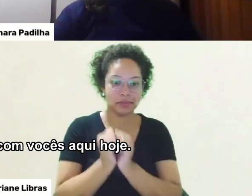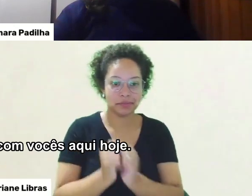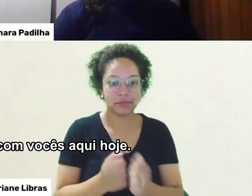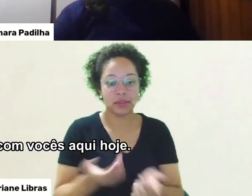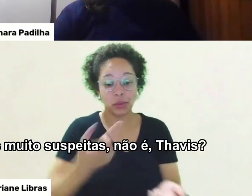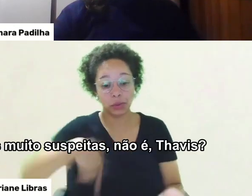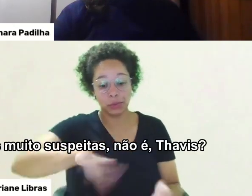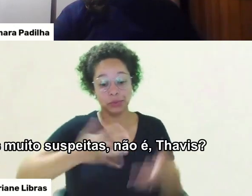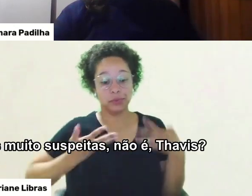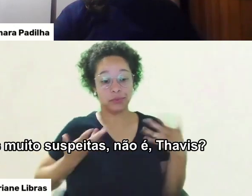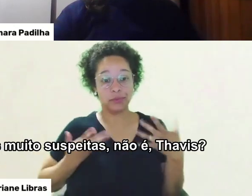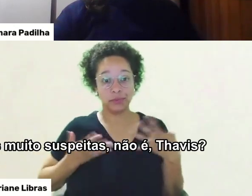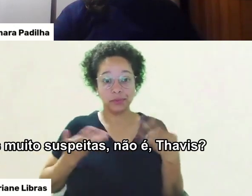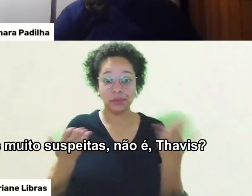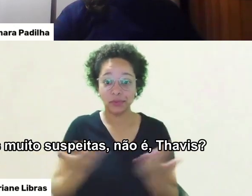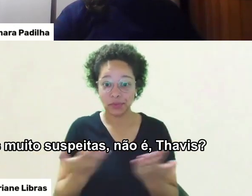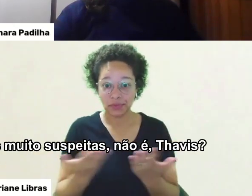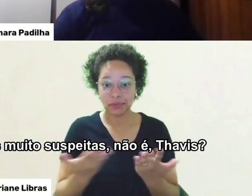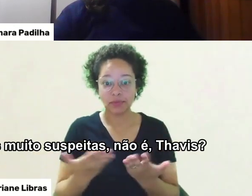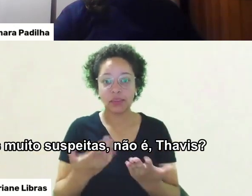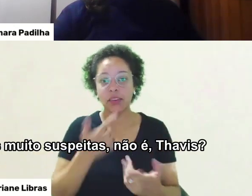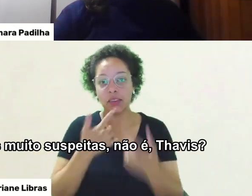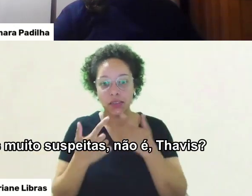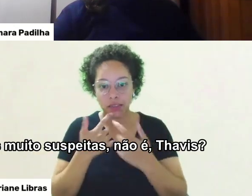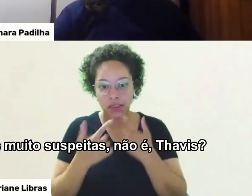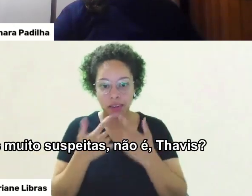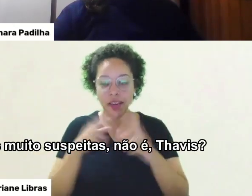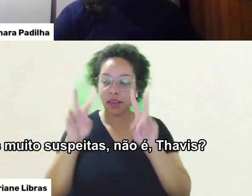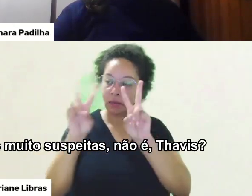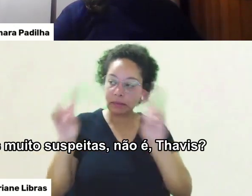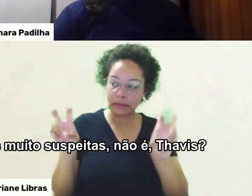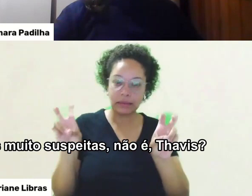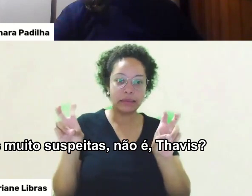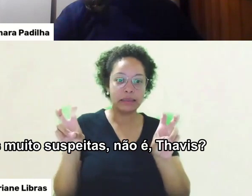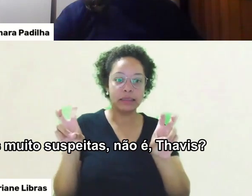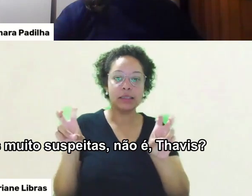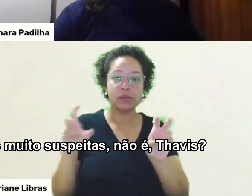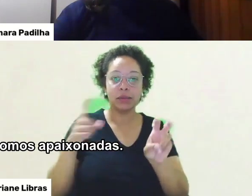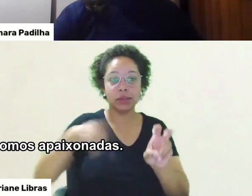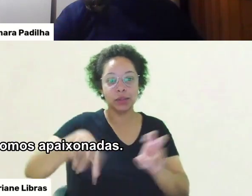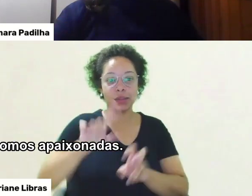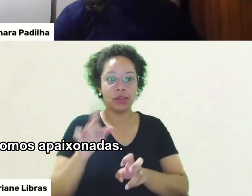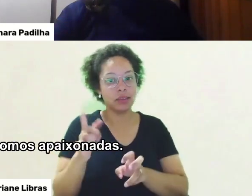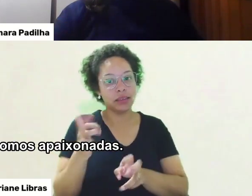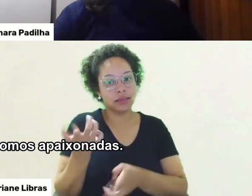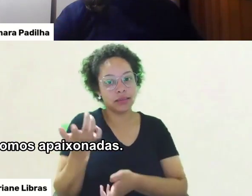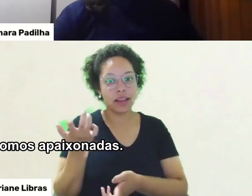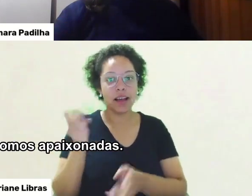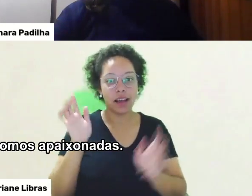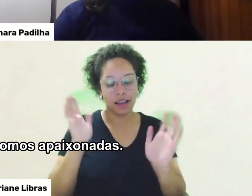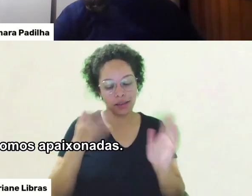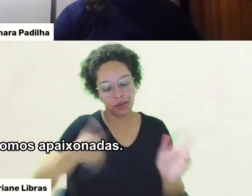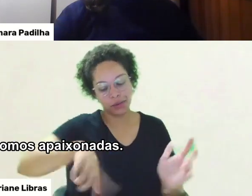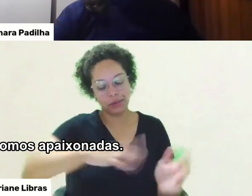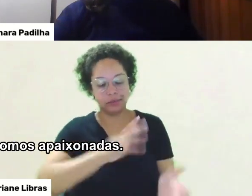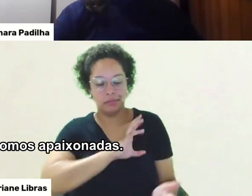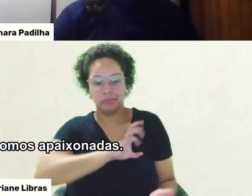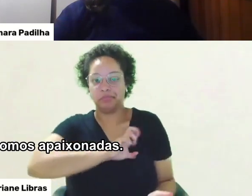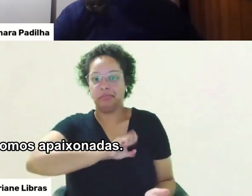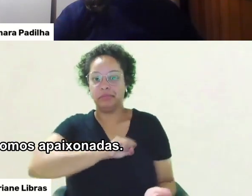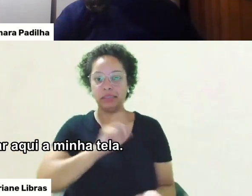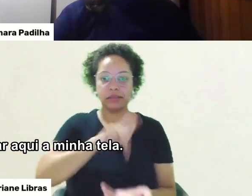com vocês aqui hoje. Vamos falar, né, sobre um tema que somos muito suspeitas, né, Thames? A gente ama esse tema,